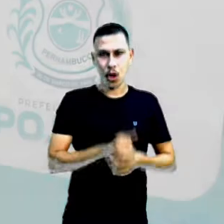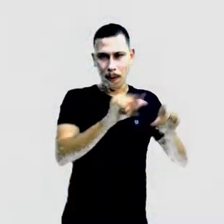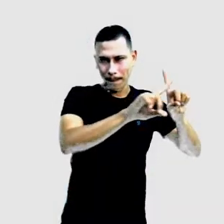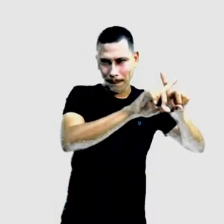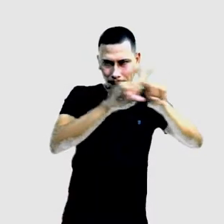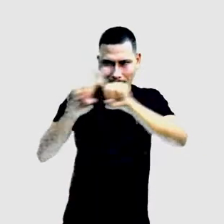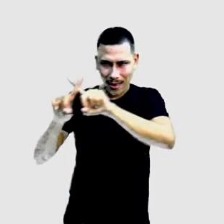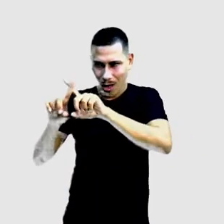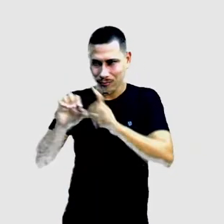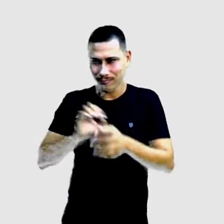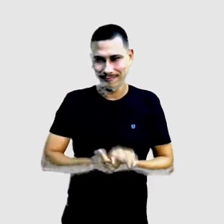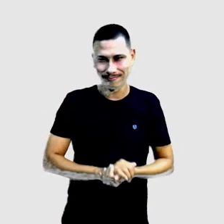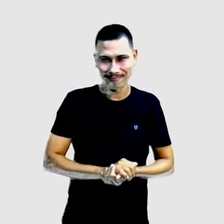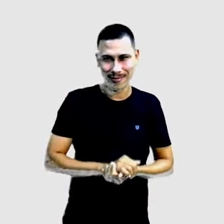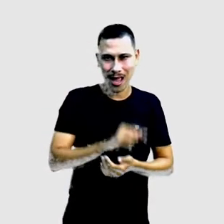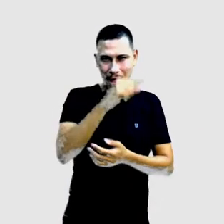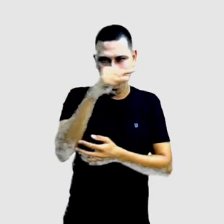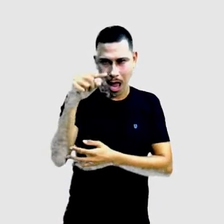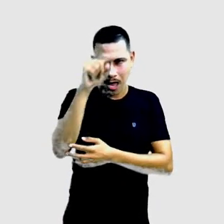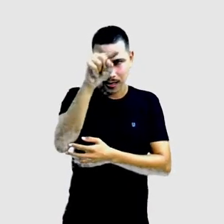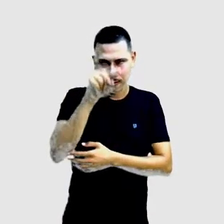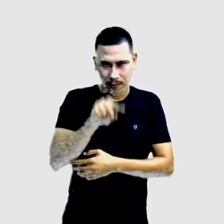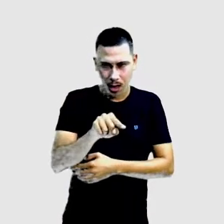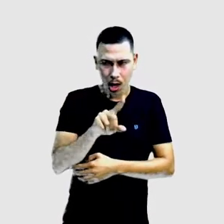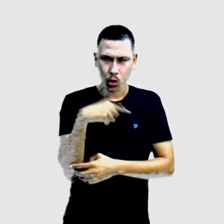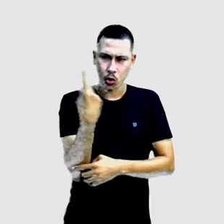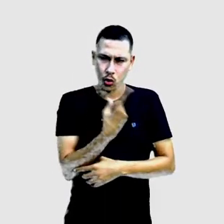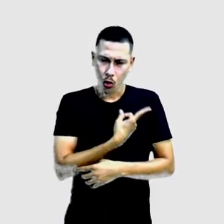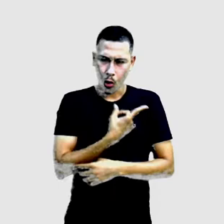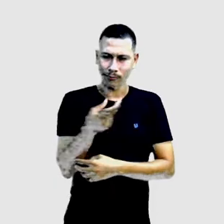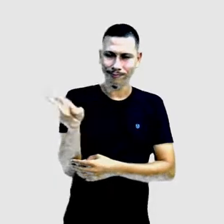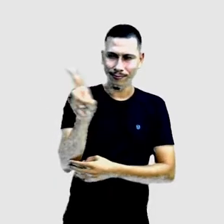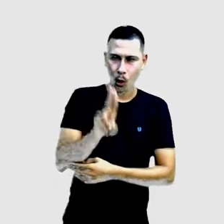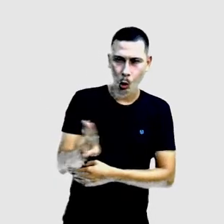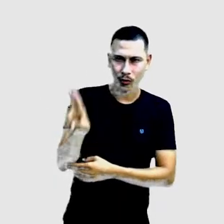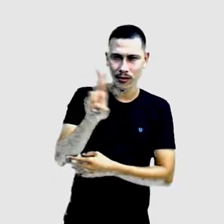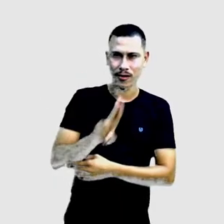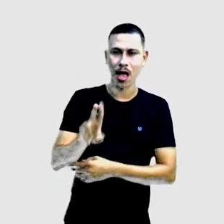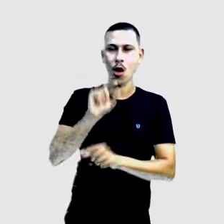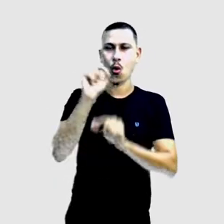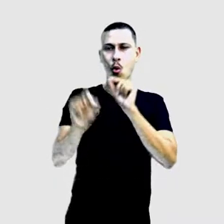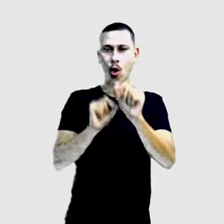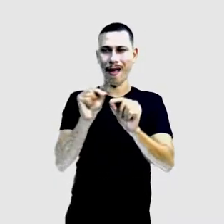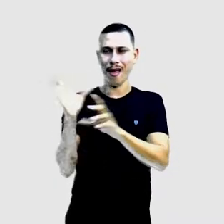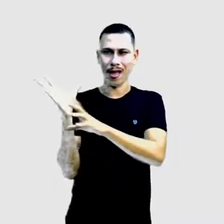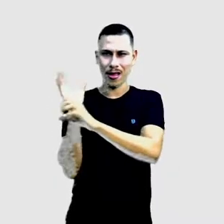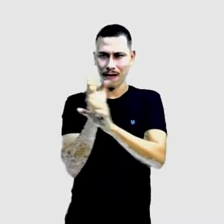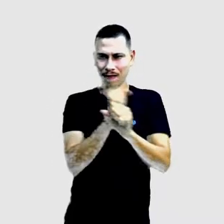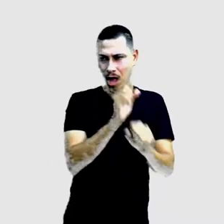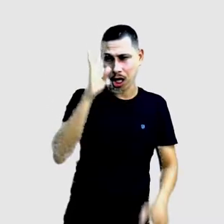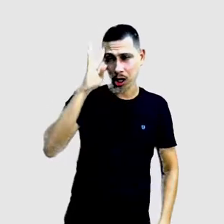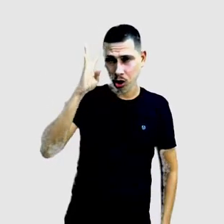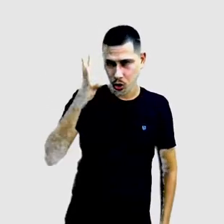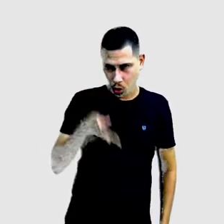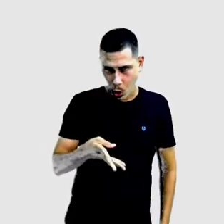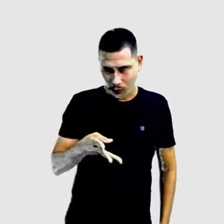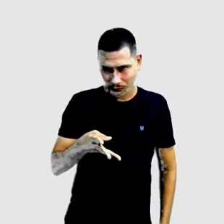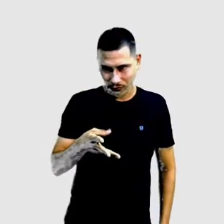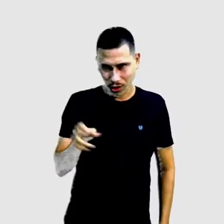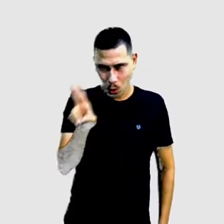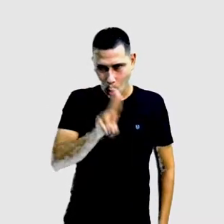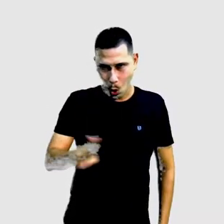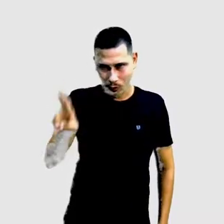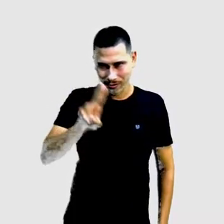Multiplicação e divisão. Sempre iremos conduzir a solução dos nossos problemas tendo